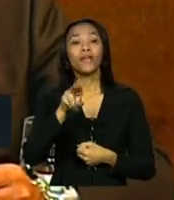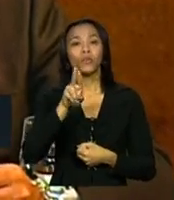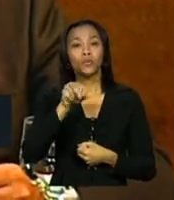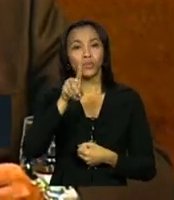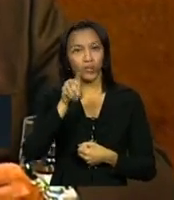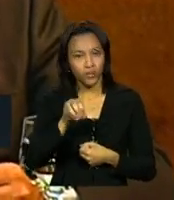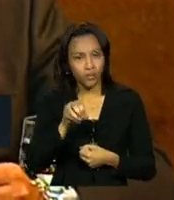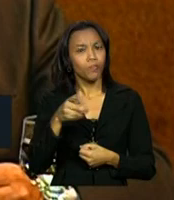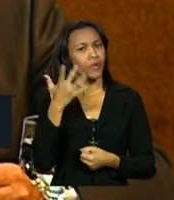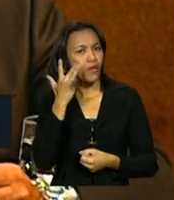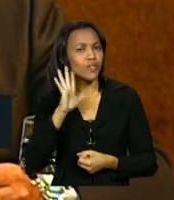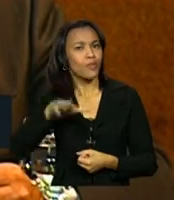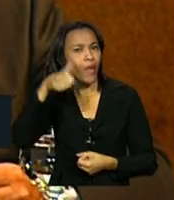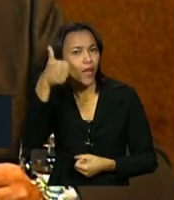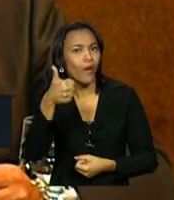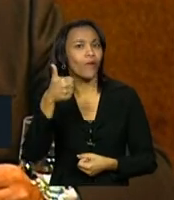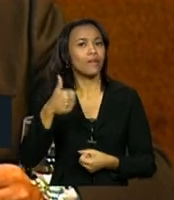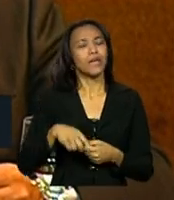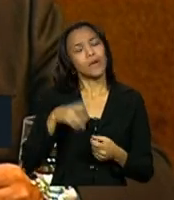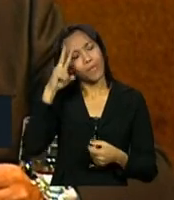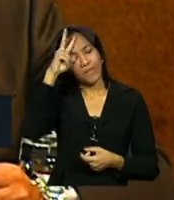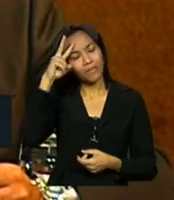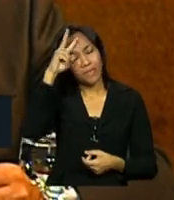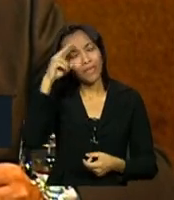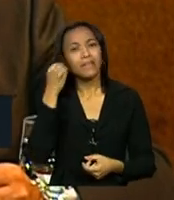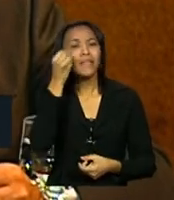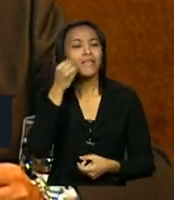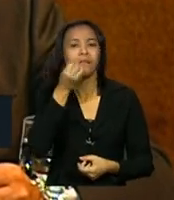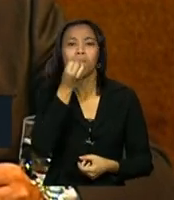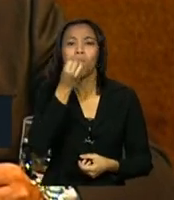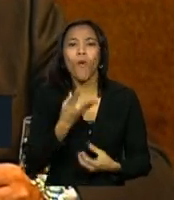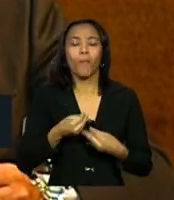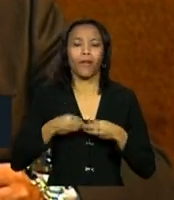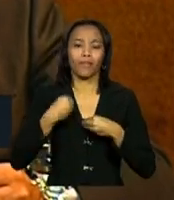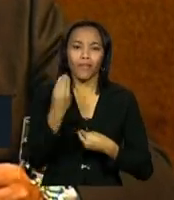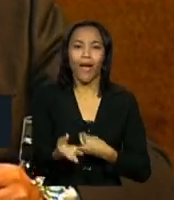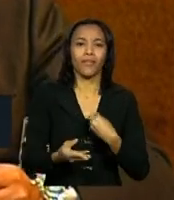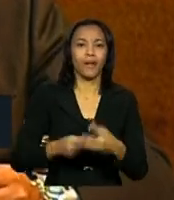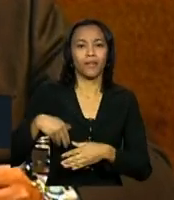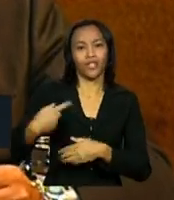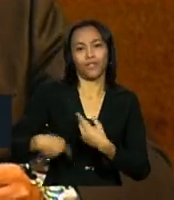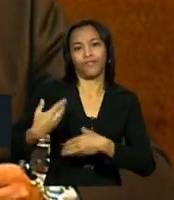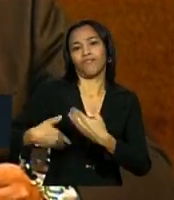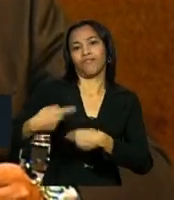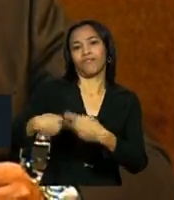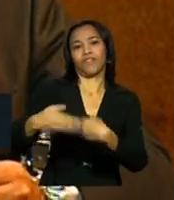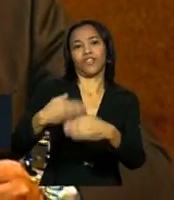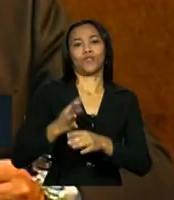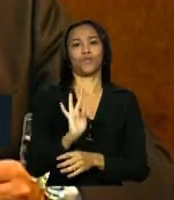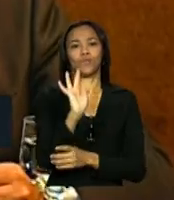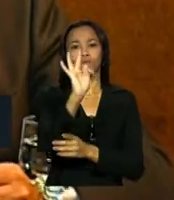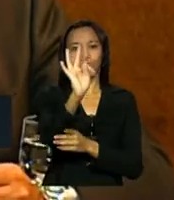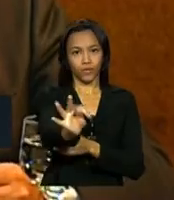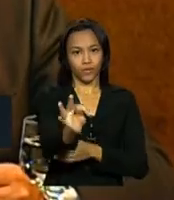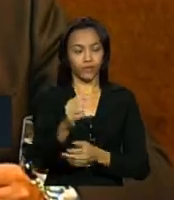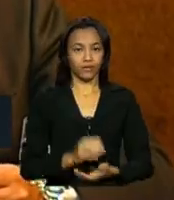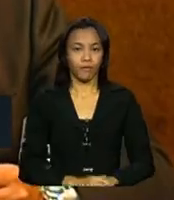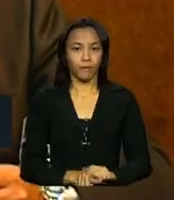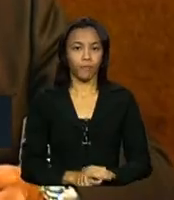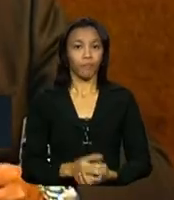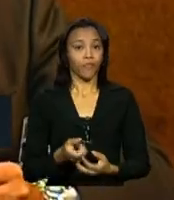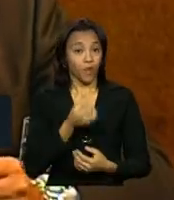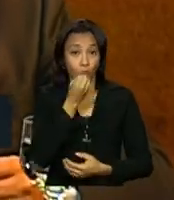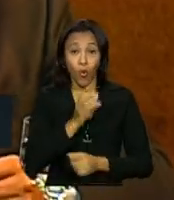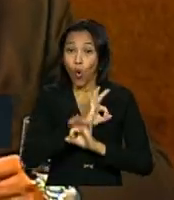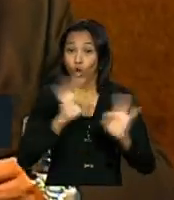melhor em deixar um legado de prosperidade para as gerações futuras Desejo a todos um ótimo